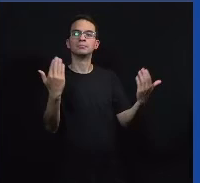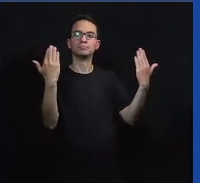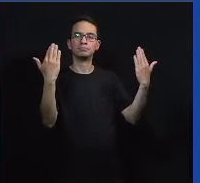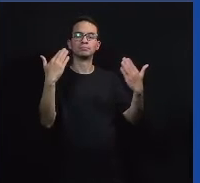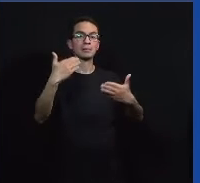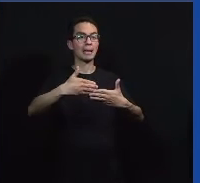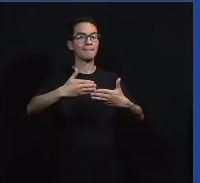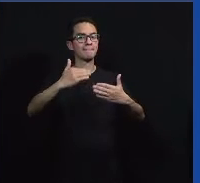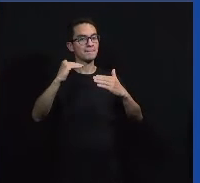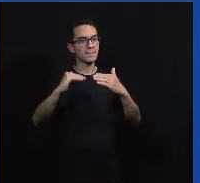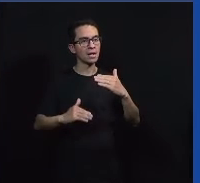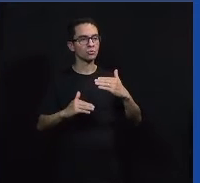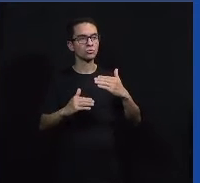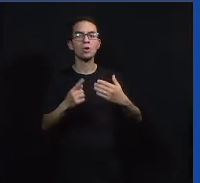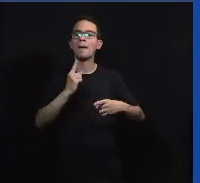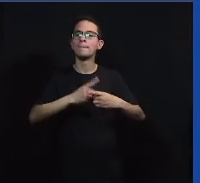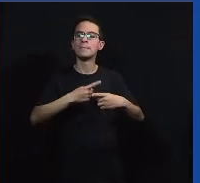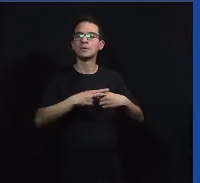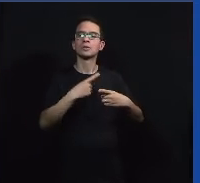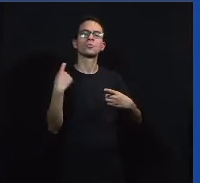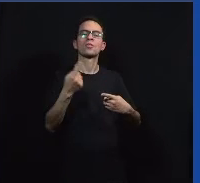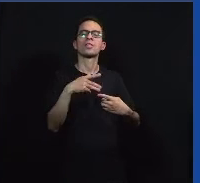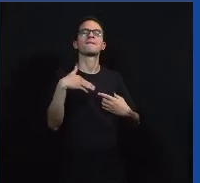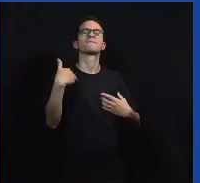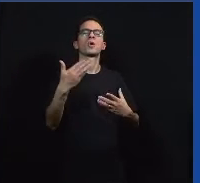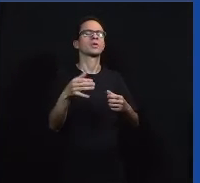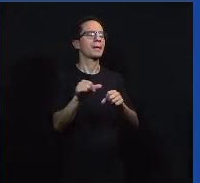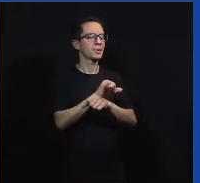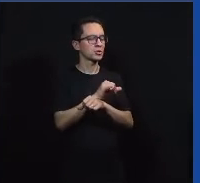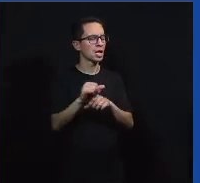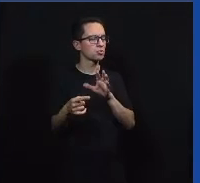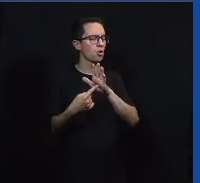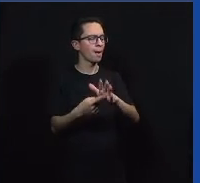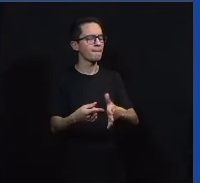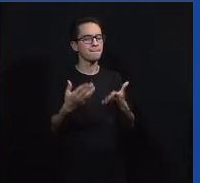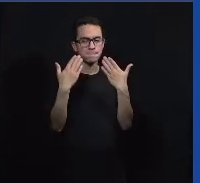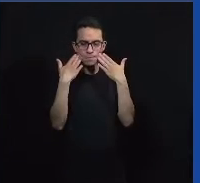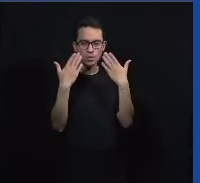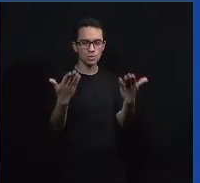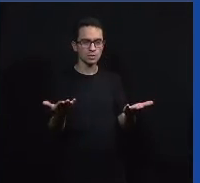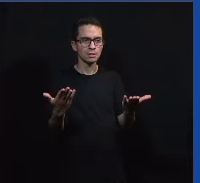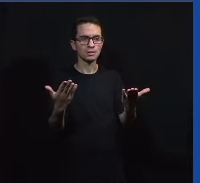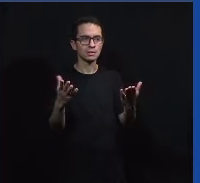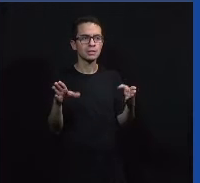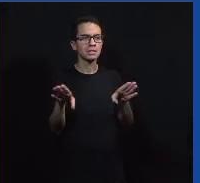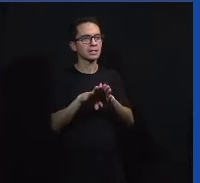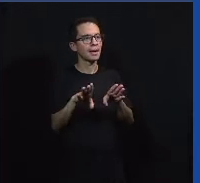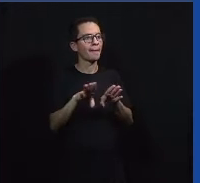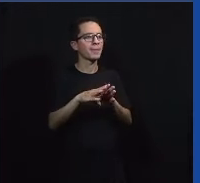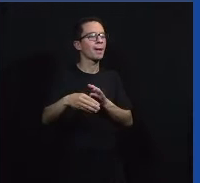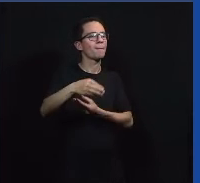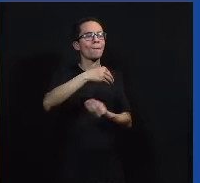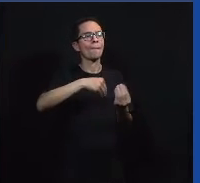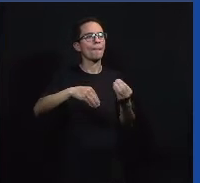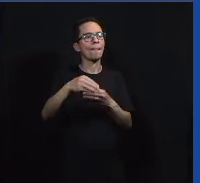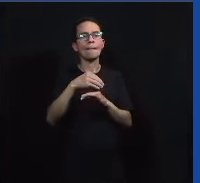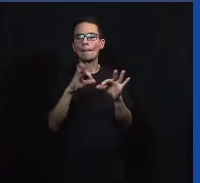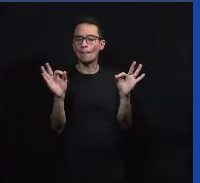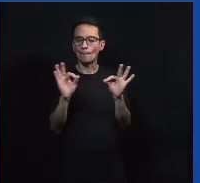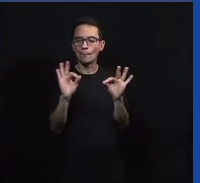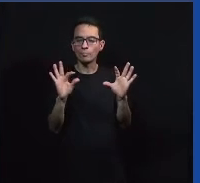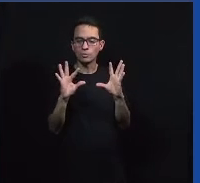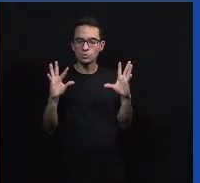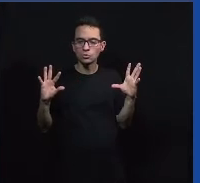estava de fora, a gente estava levando um projeto e não estava ali, né, misturado ou já ciente de todas